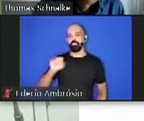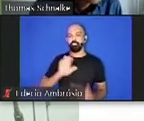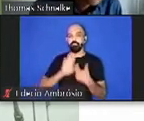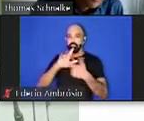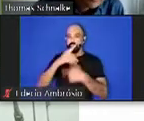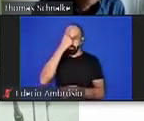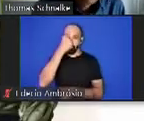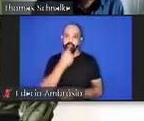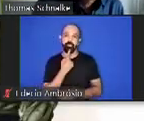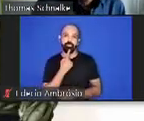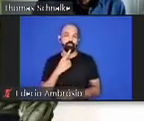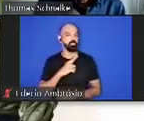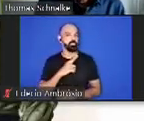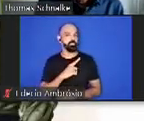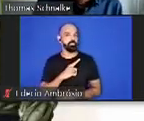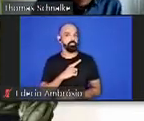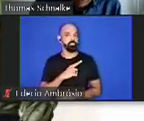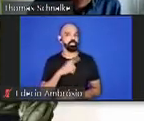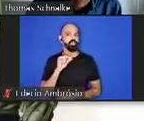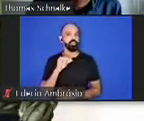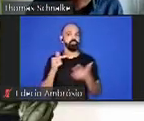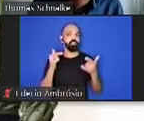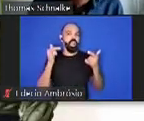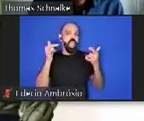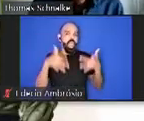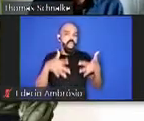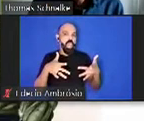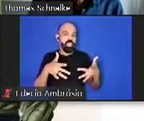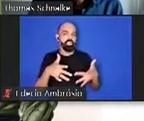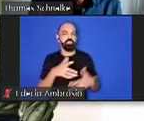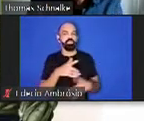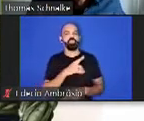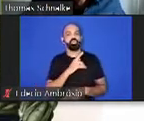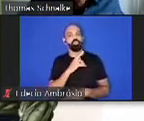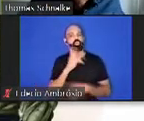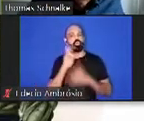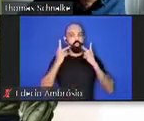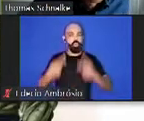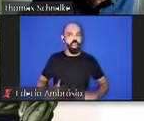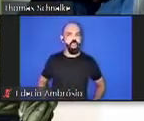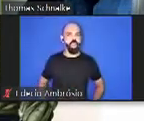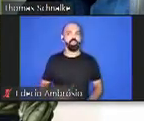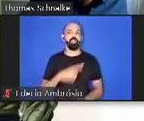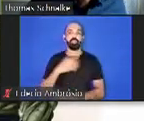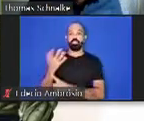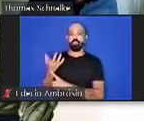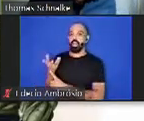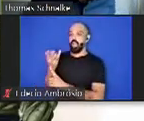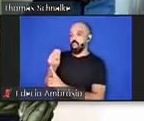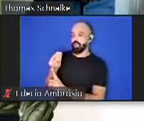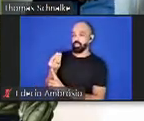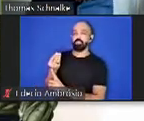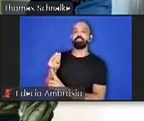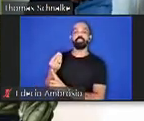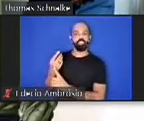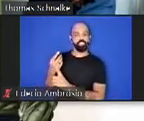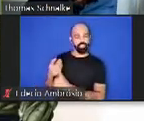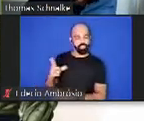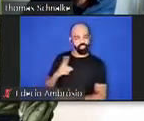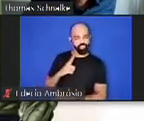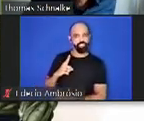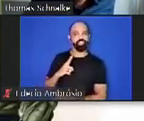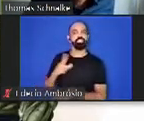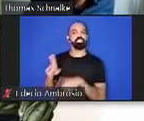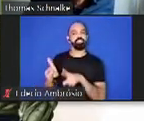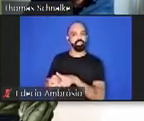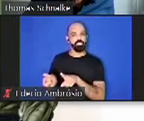nós temos aqui restos humanos, e voltando novamente aqui ao mundo da arte, nós temos muitas